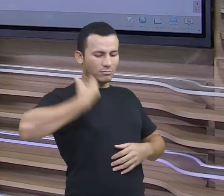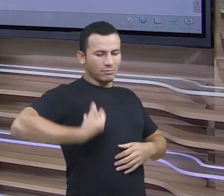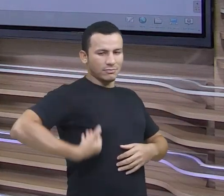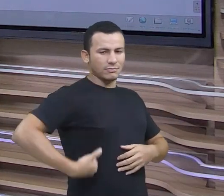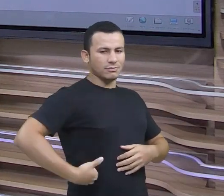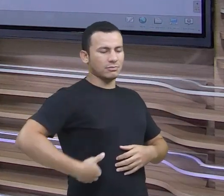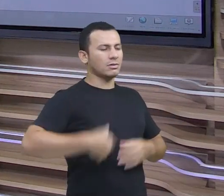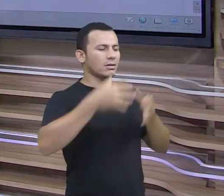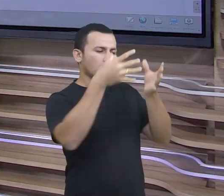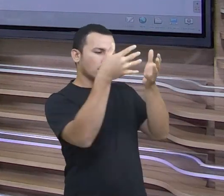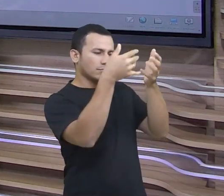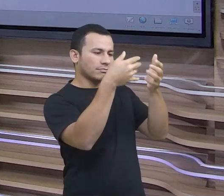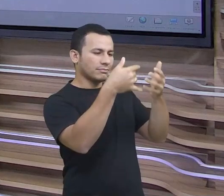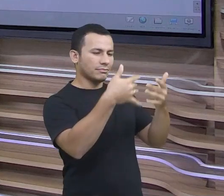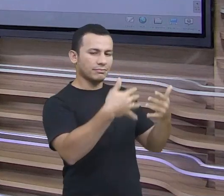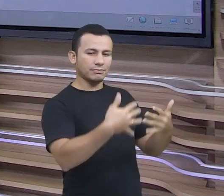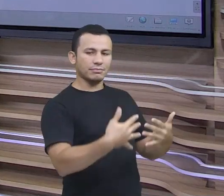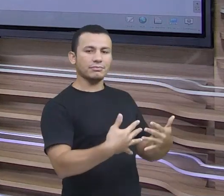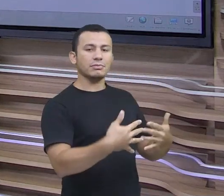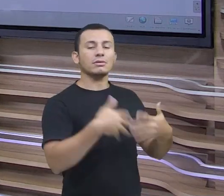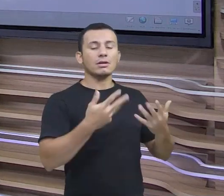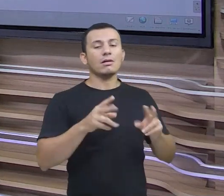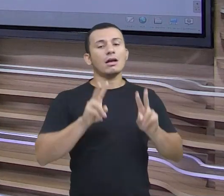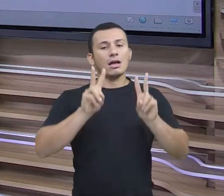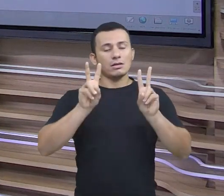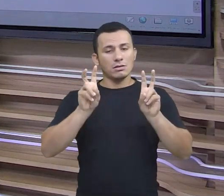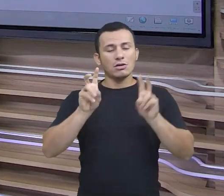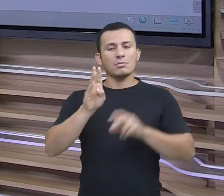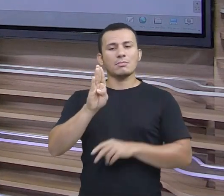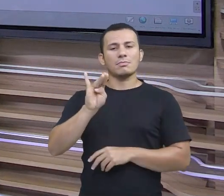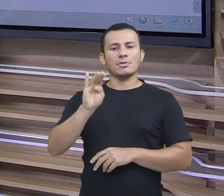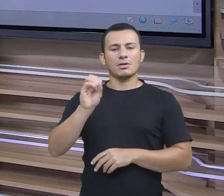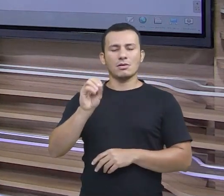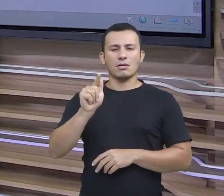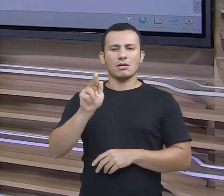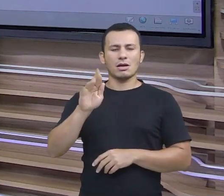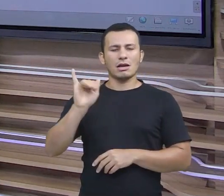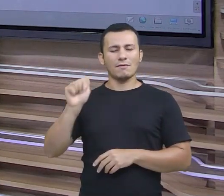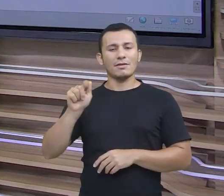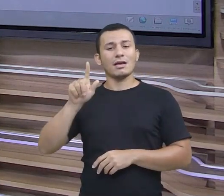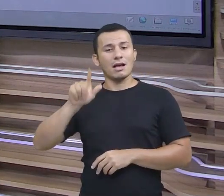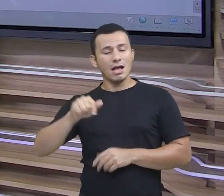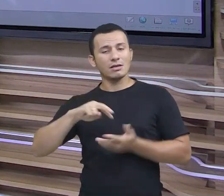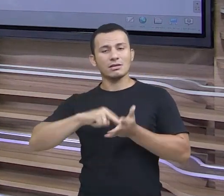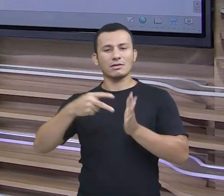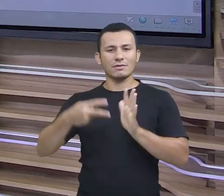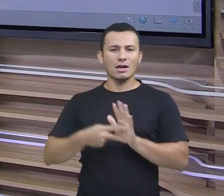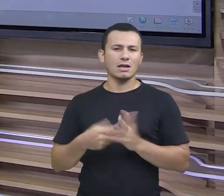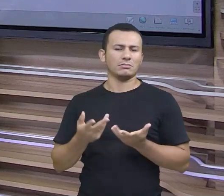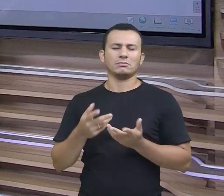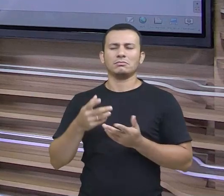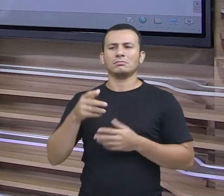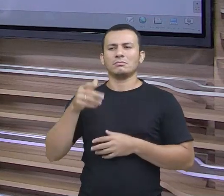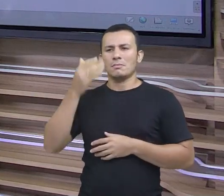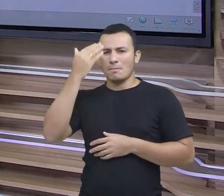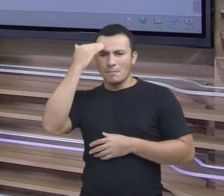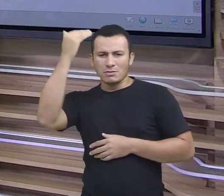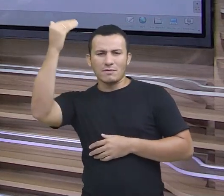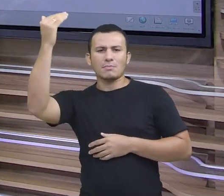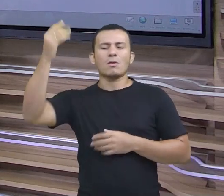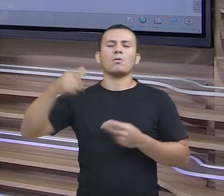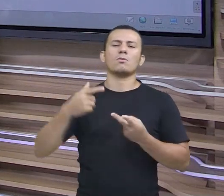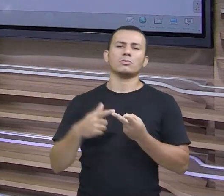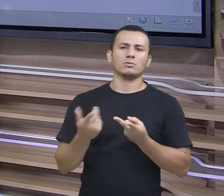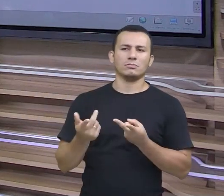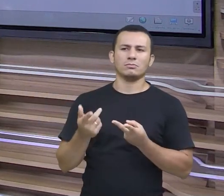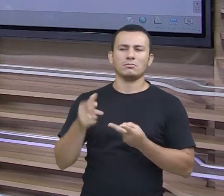para descrever a vida de um personagem, de alguém famoso, até mesmo sua, da sua